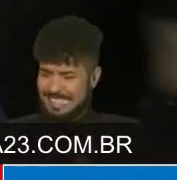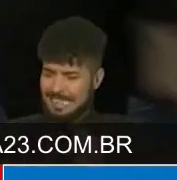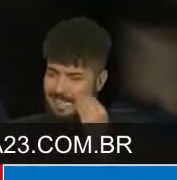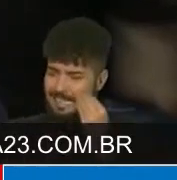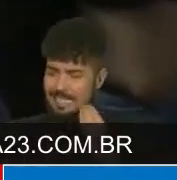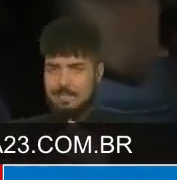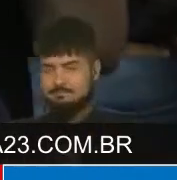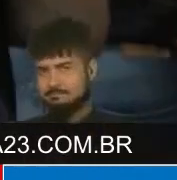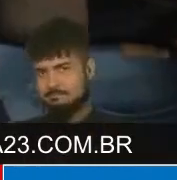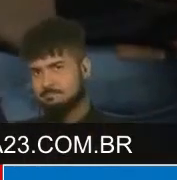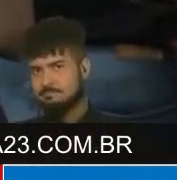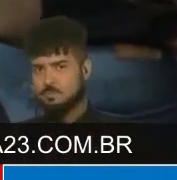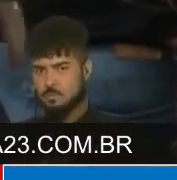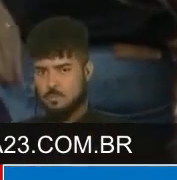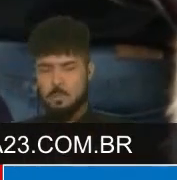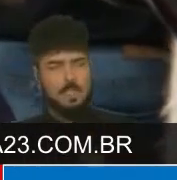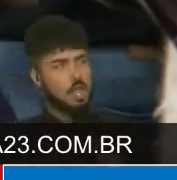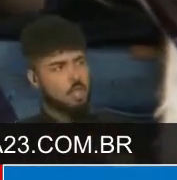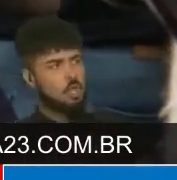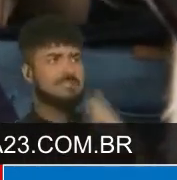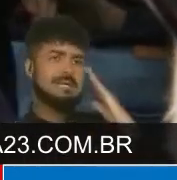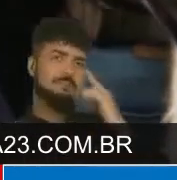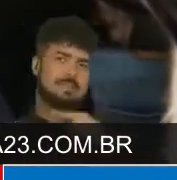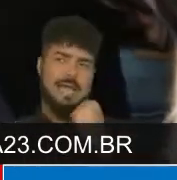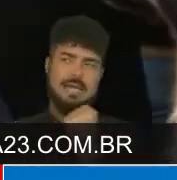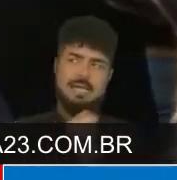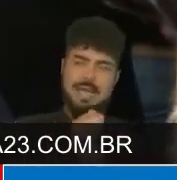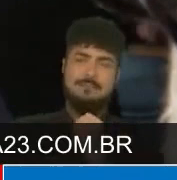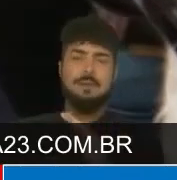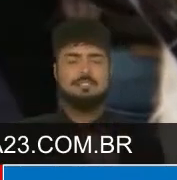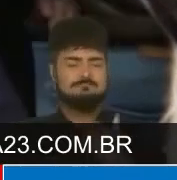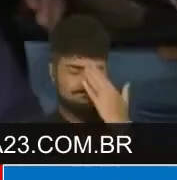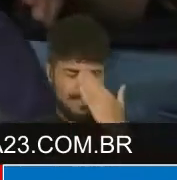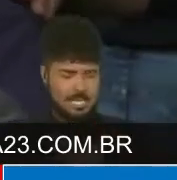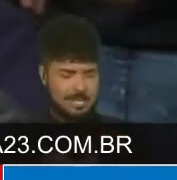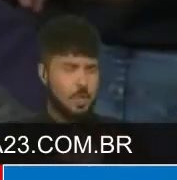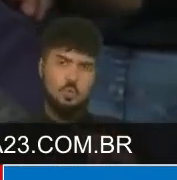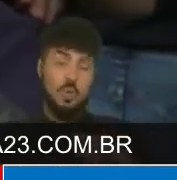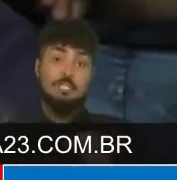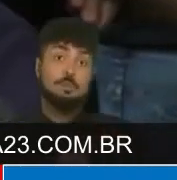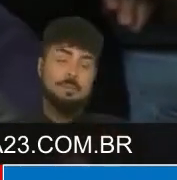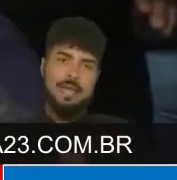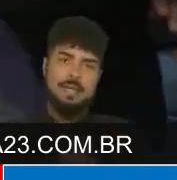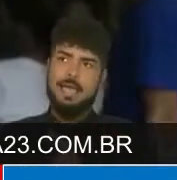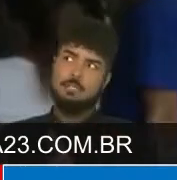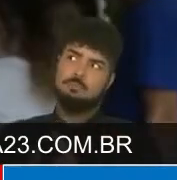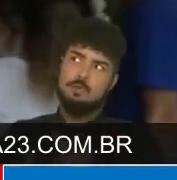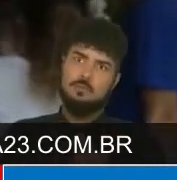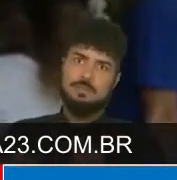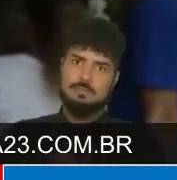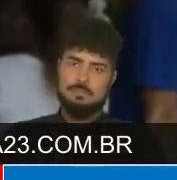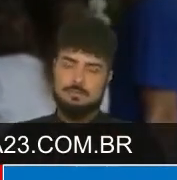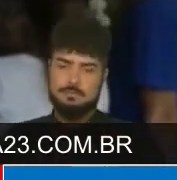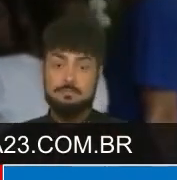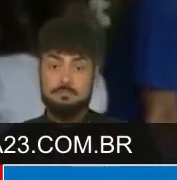situação. Sabíamos todos da gravidade, mas a gente nunca espera uma notícia como essa. São Januário sempre